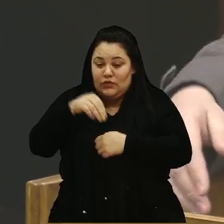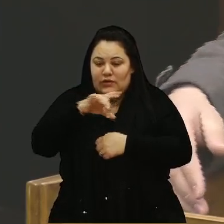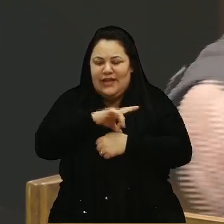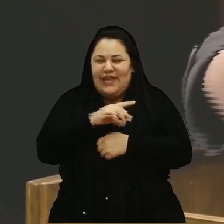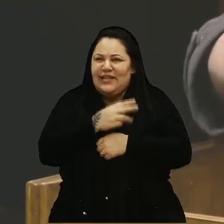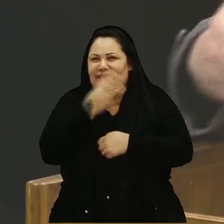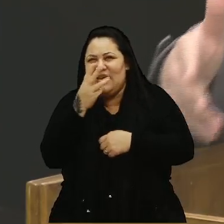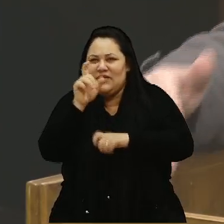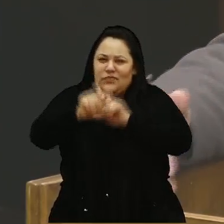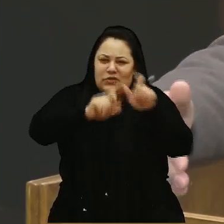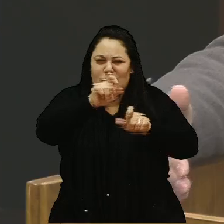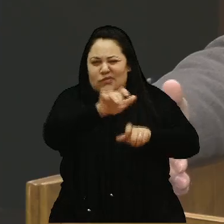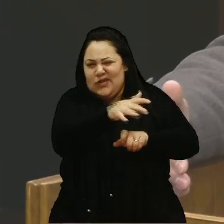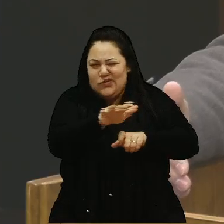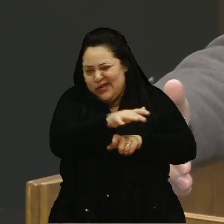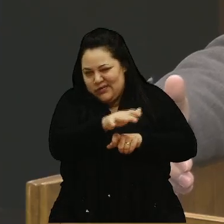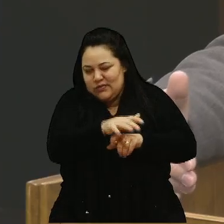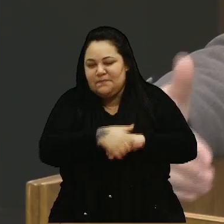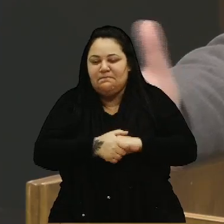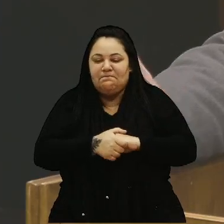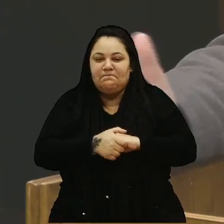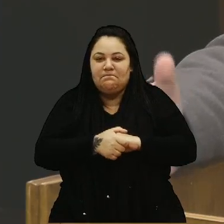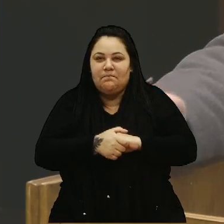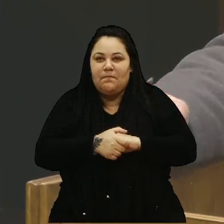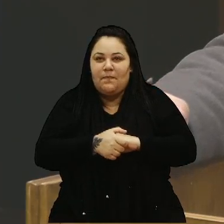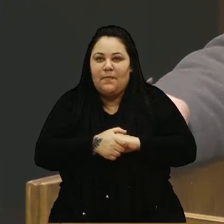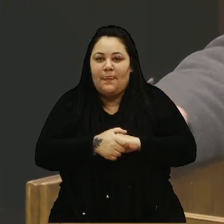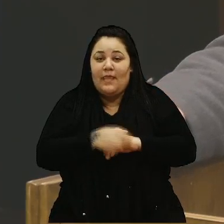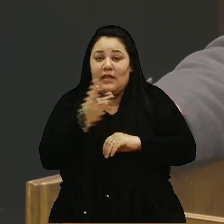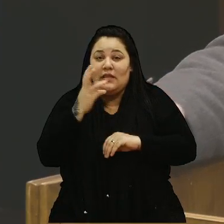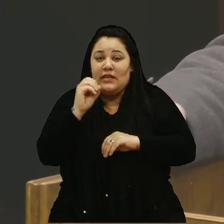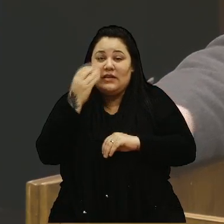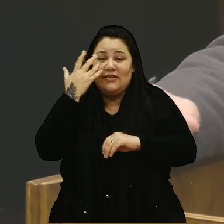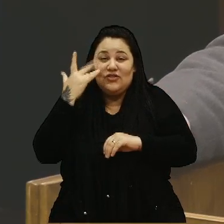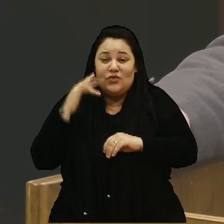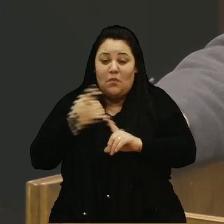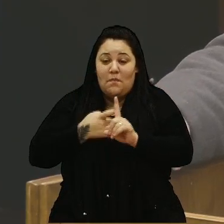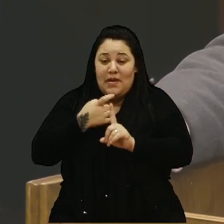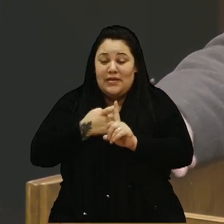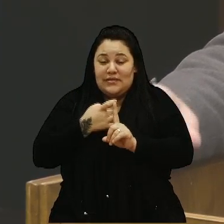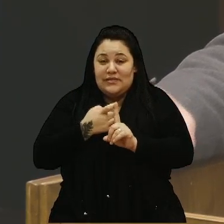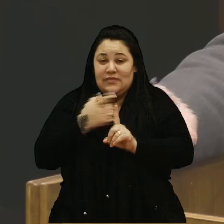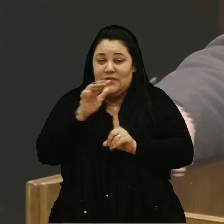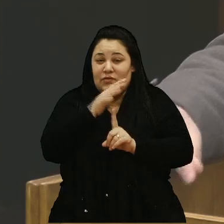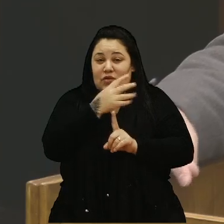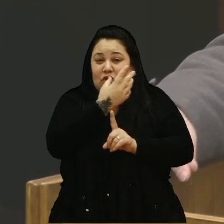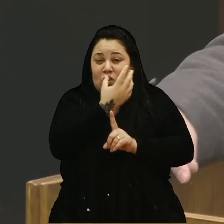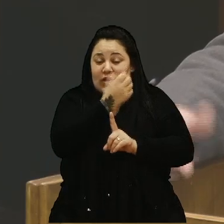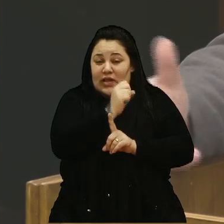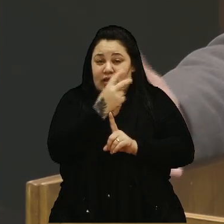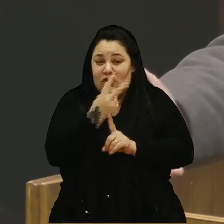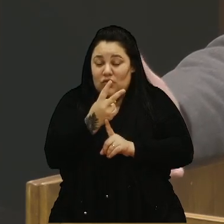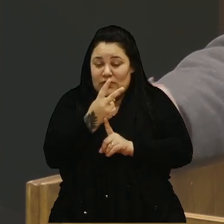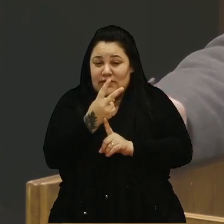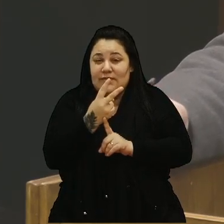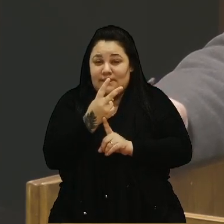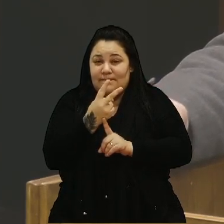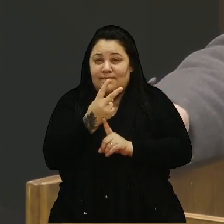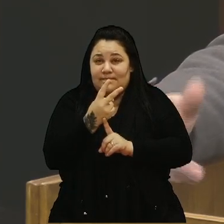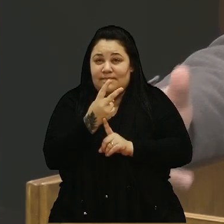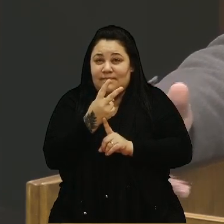aí uma casa com 3 pessoas, 3 banhos ao dia. 30 dias no mês vai dar um consumo estimado de 82,5 kWh. E o